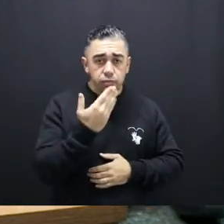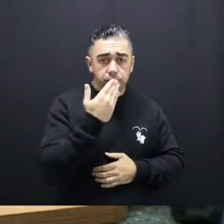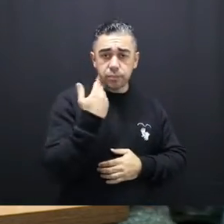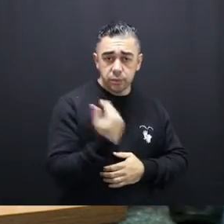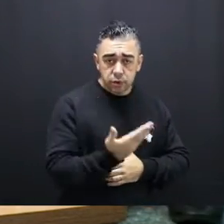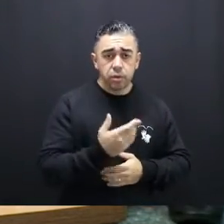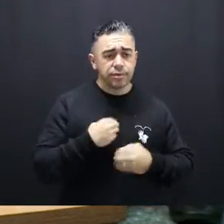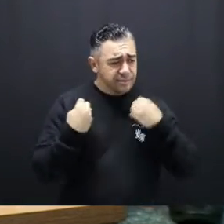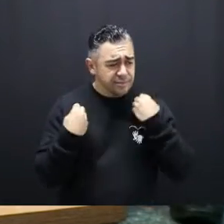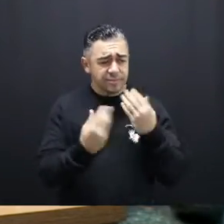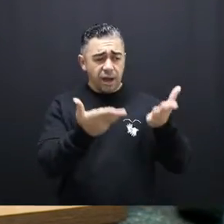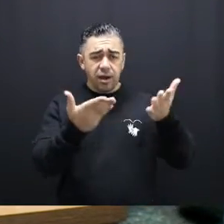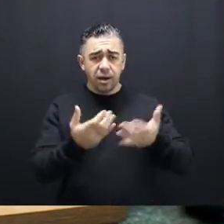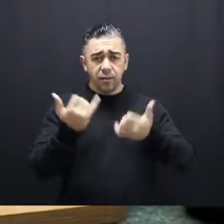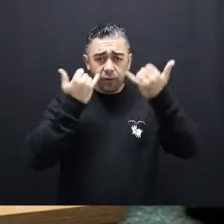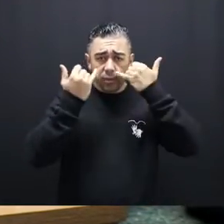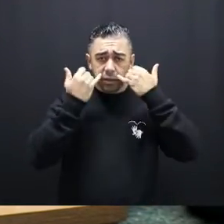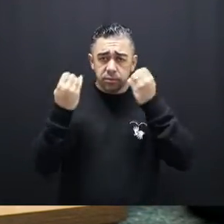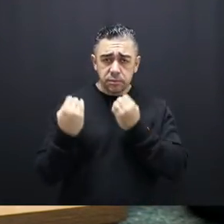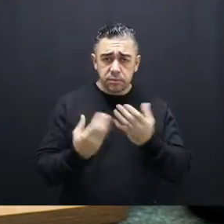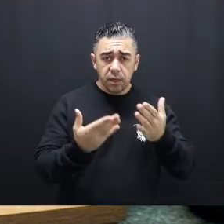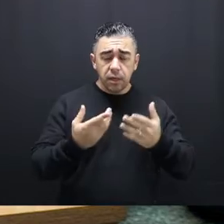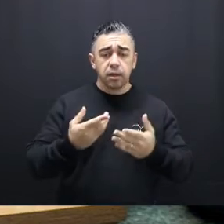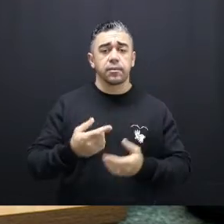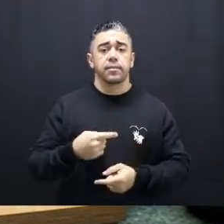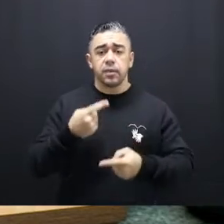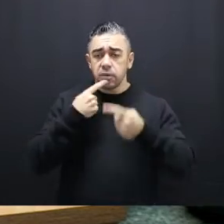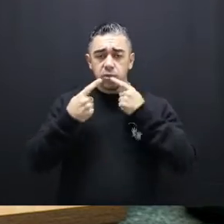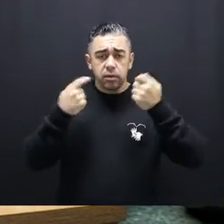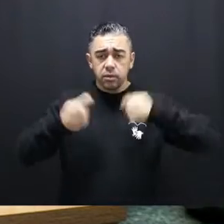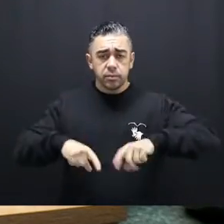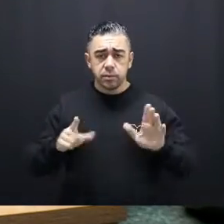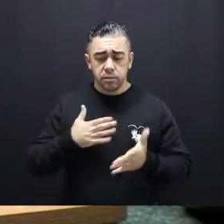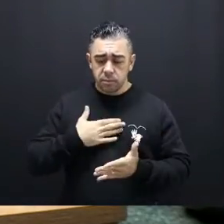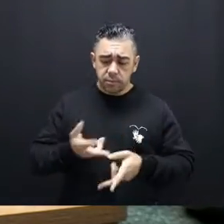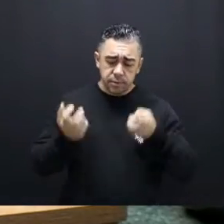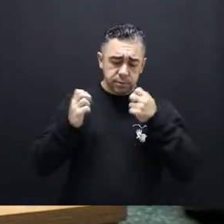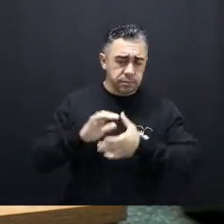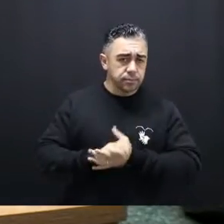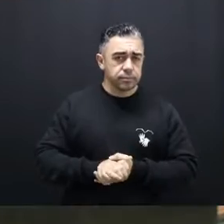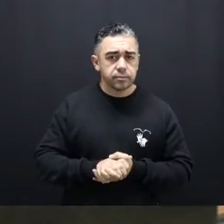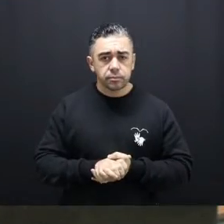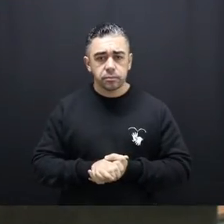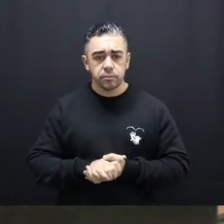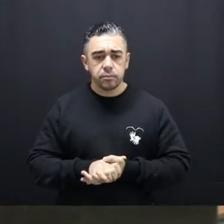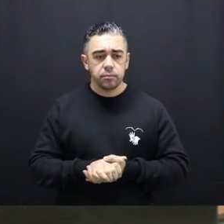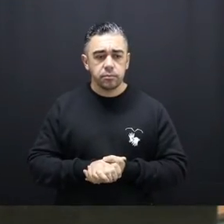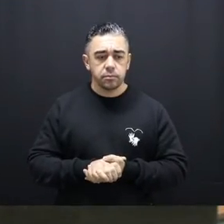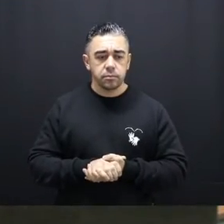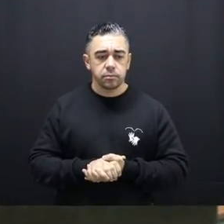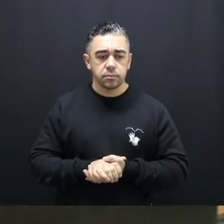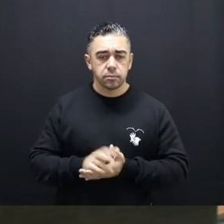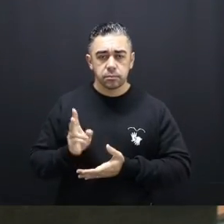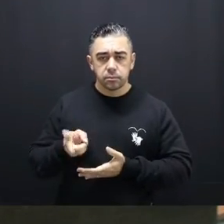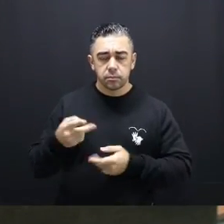tem as informações discussão desnecessária na minha ótica a permanência discussão